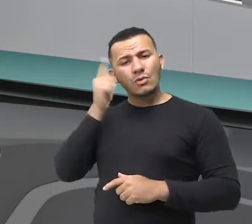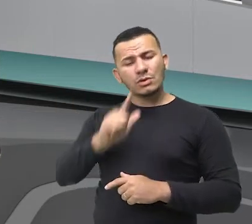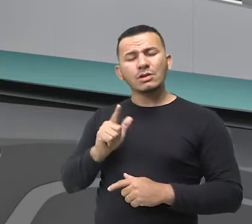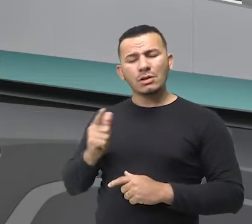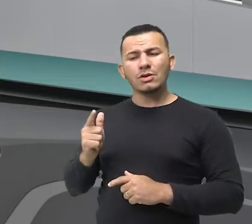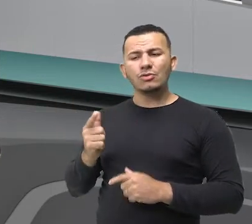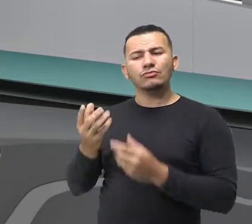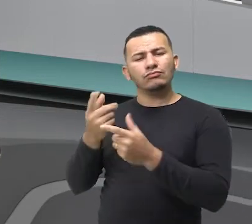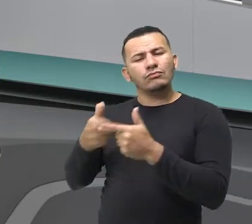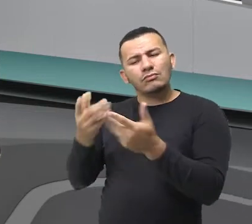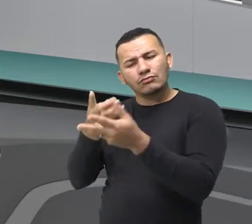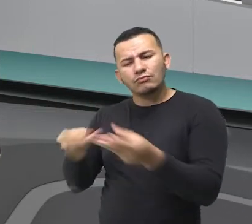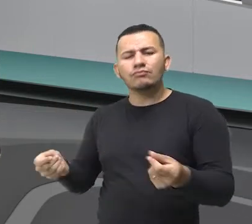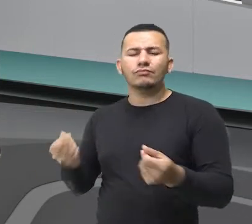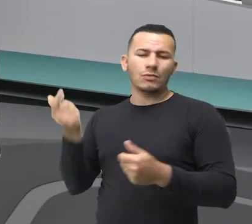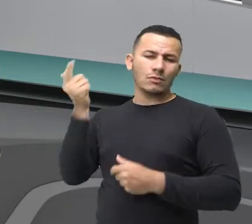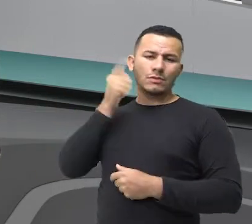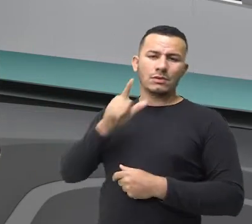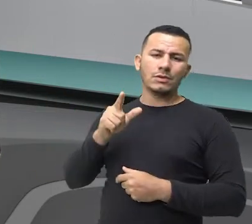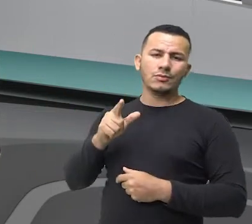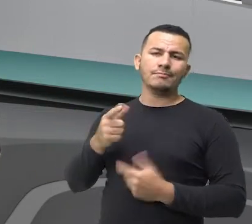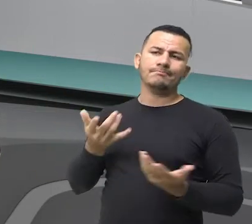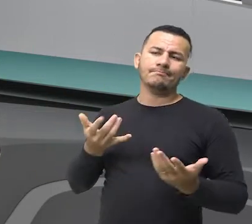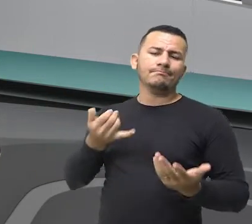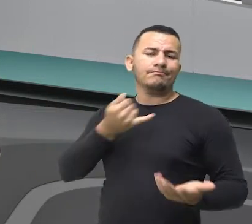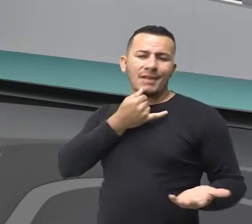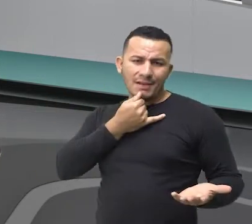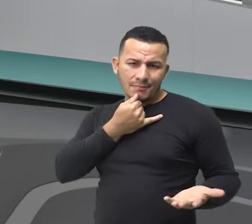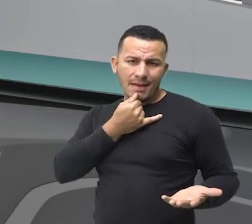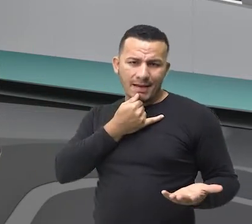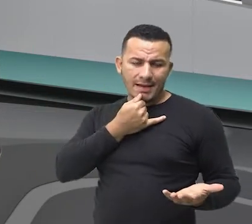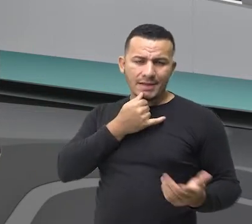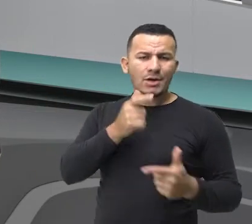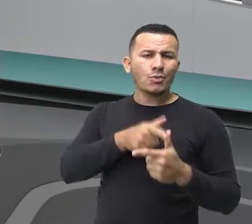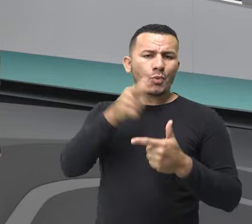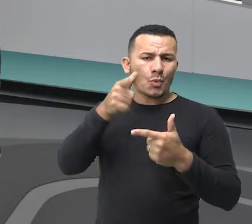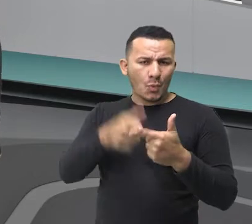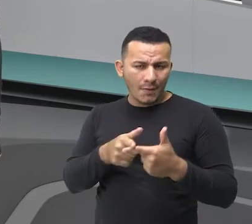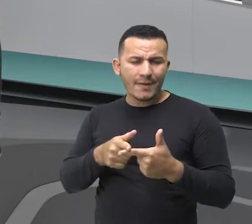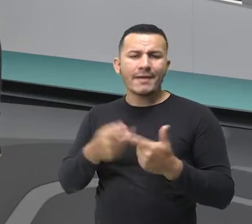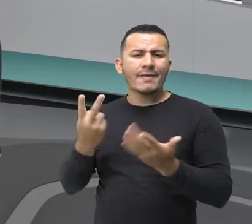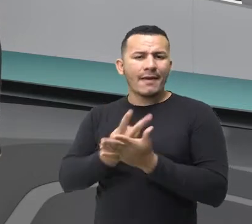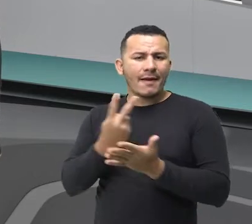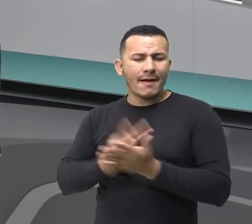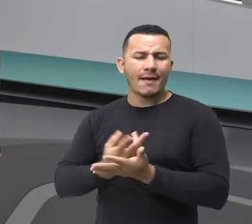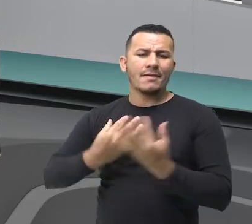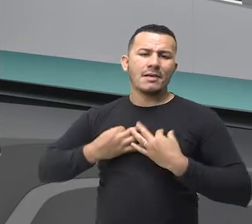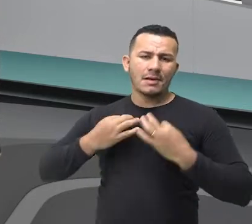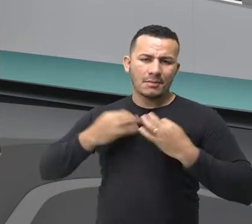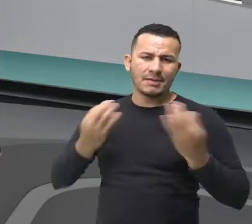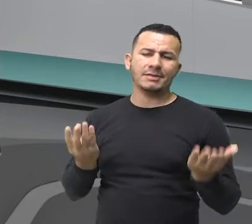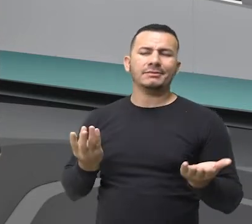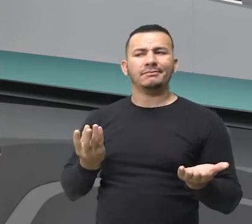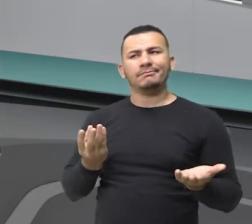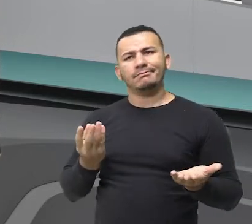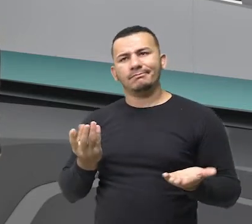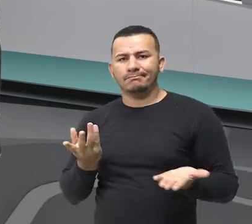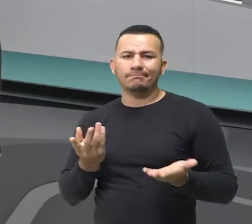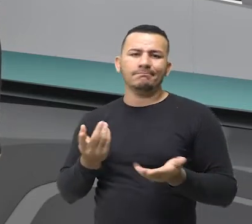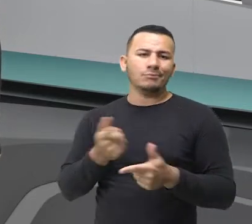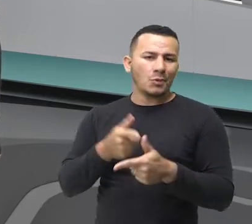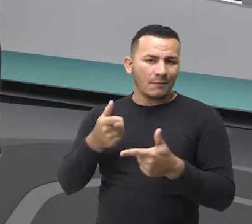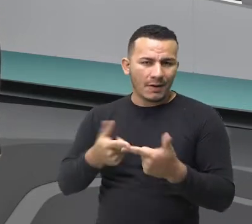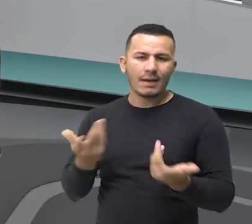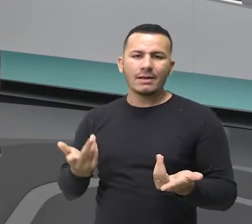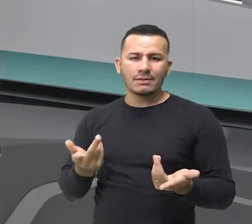conseguiram resolver uma pena mandarem um produto duas vezes errado Então observa em que